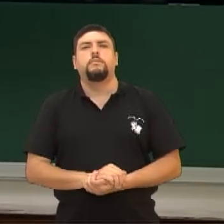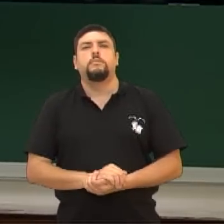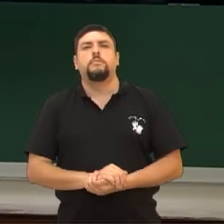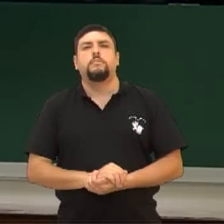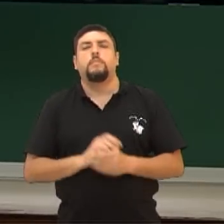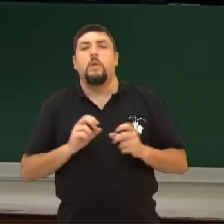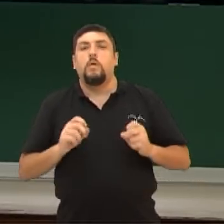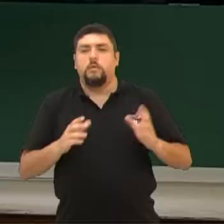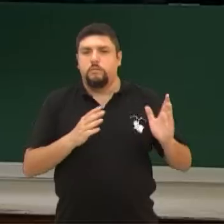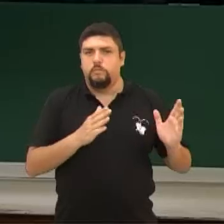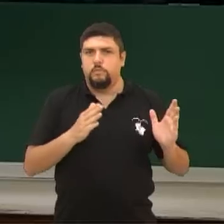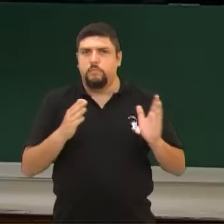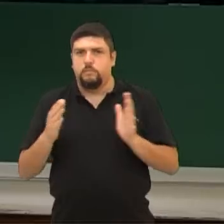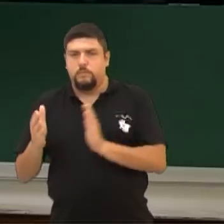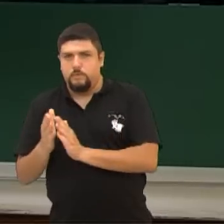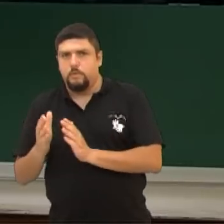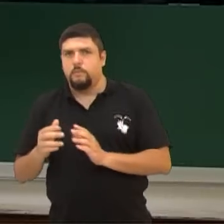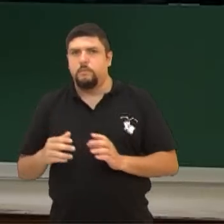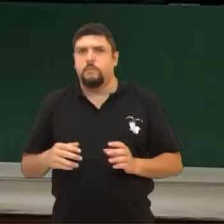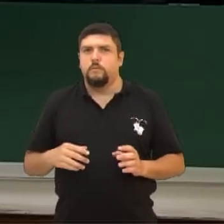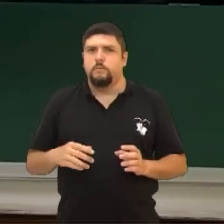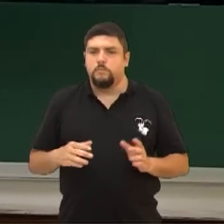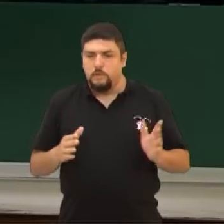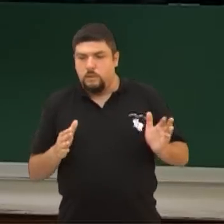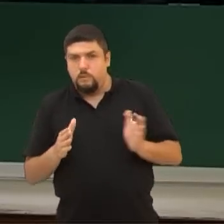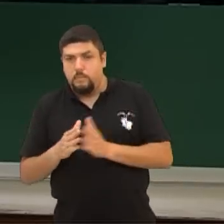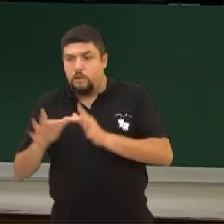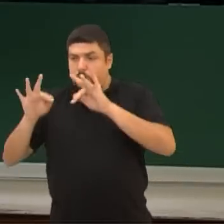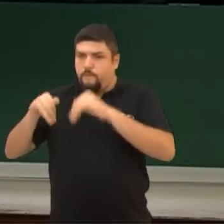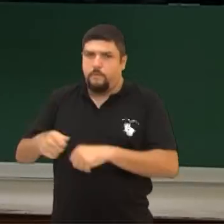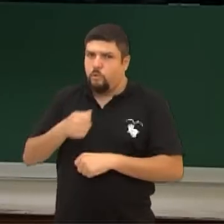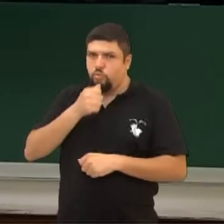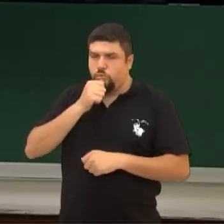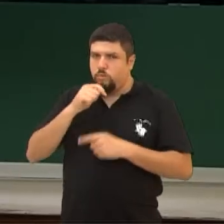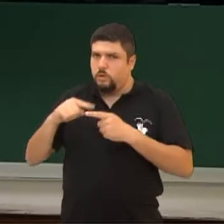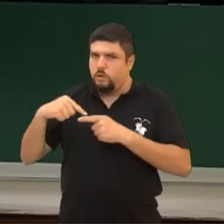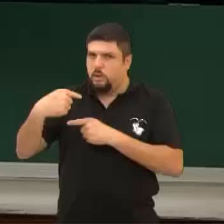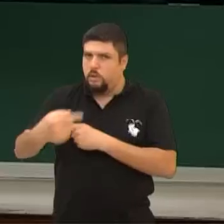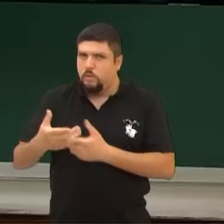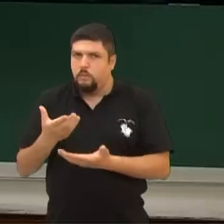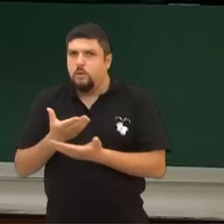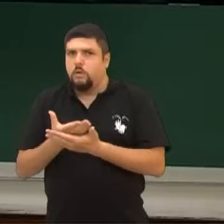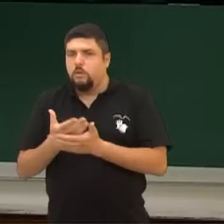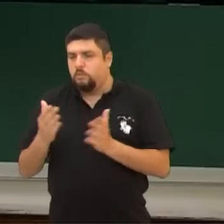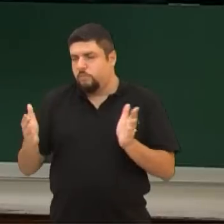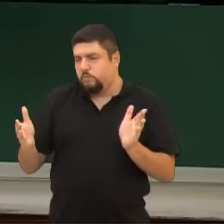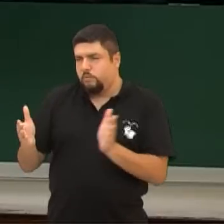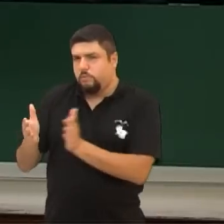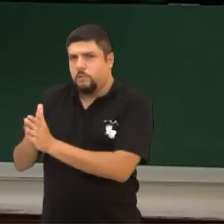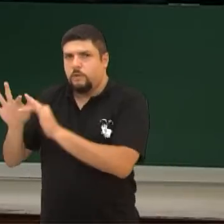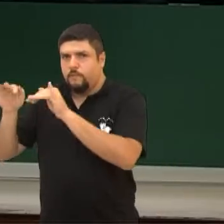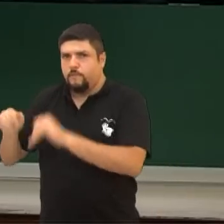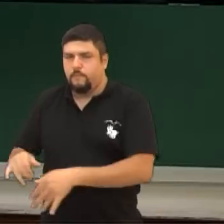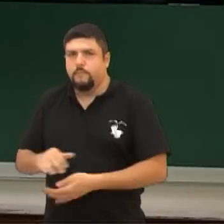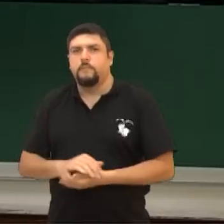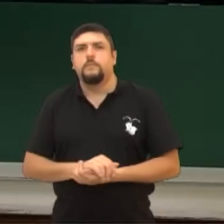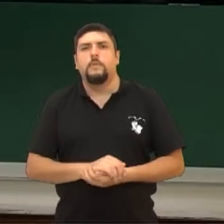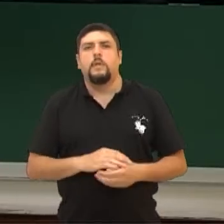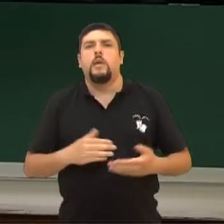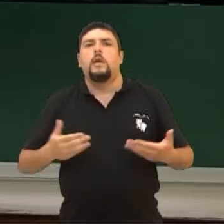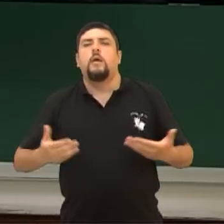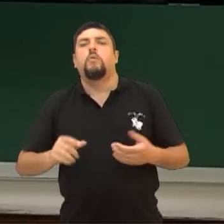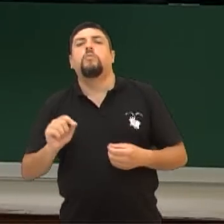Terminamos por aqui a entrevista, ela não está no final ainda, nós faremos na próxima aula o final dela e vamos então para a